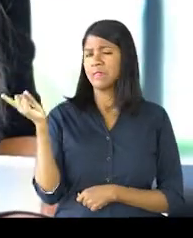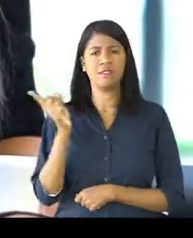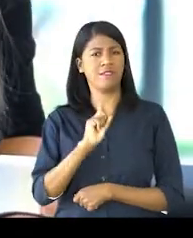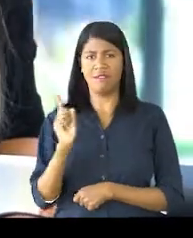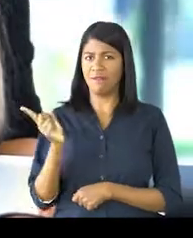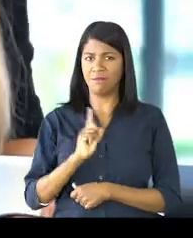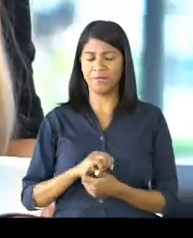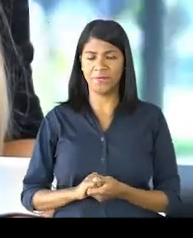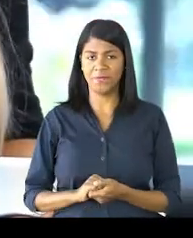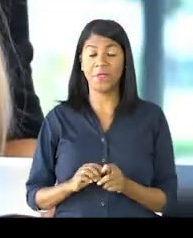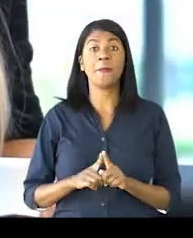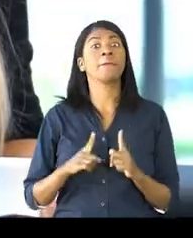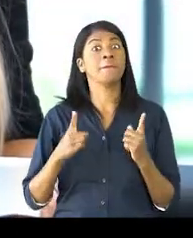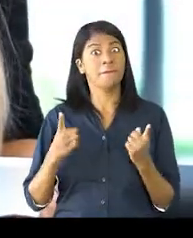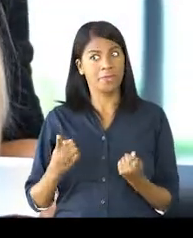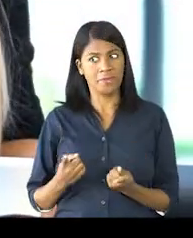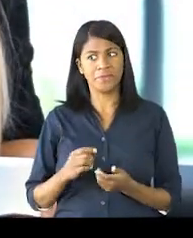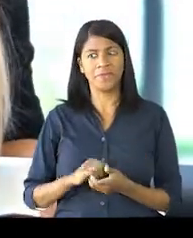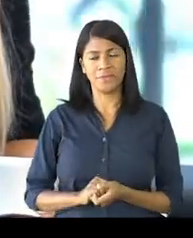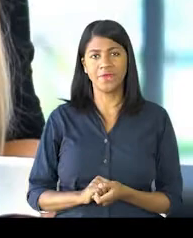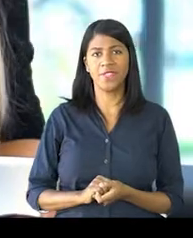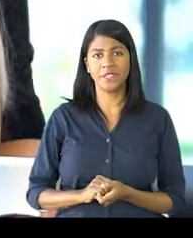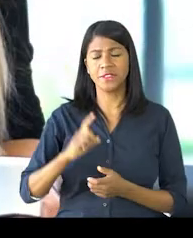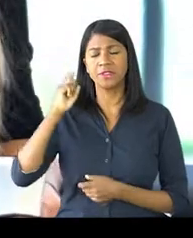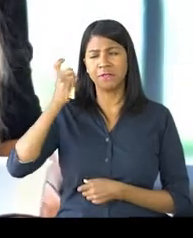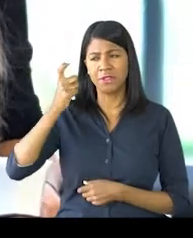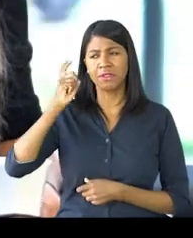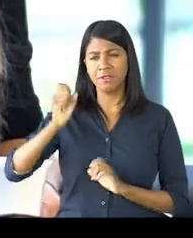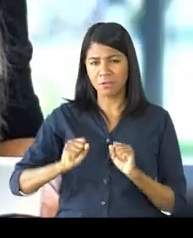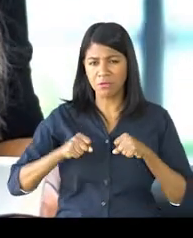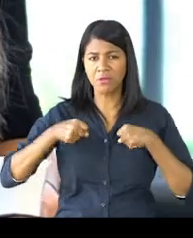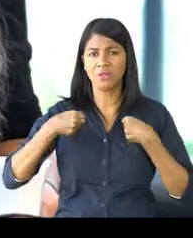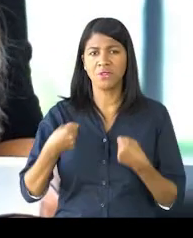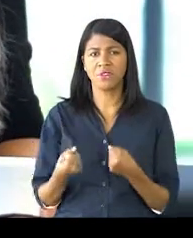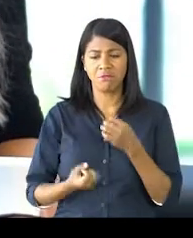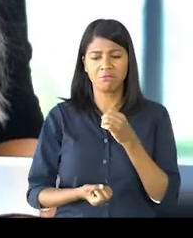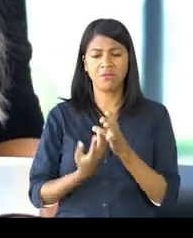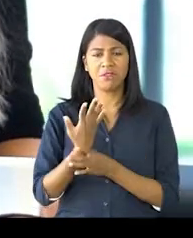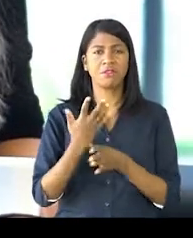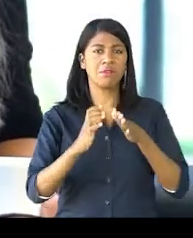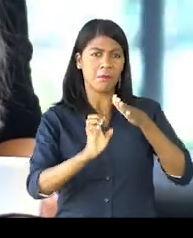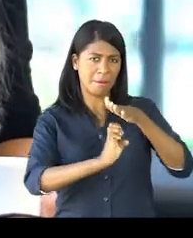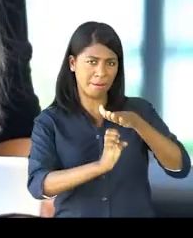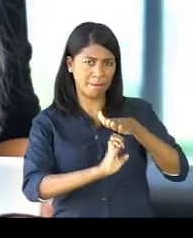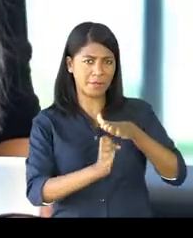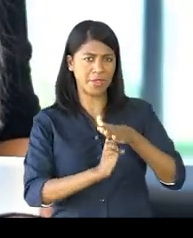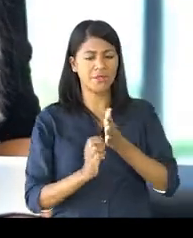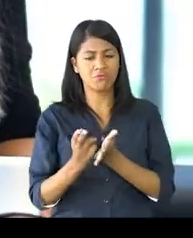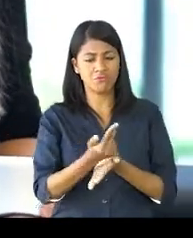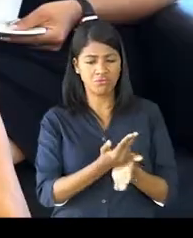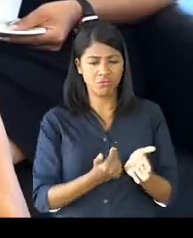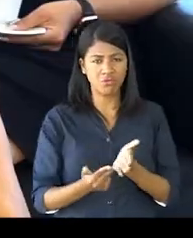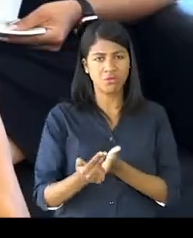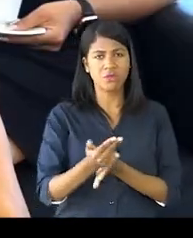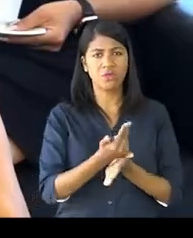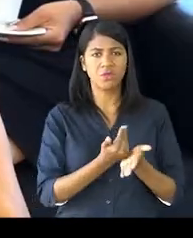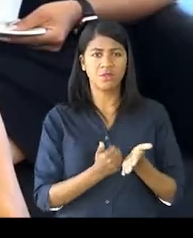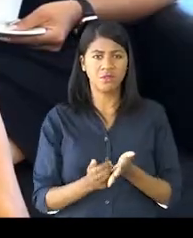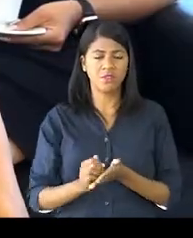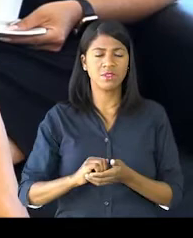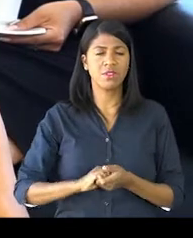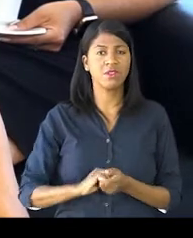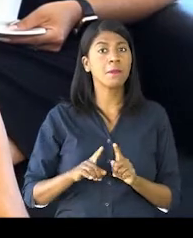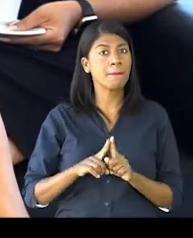trabalharia nunca com política. E realmente, tracei toda a minha vida, né? Criei uma empresa, sou designer